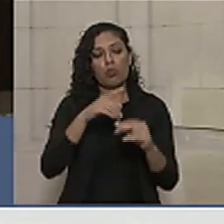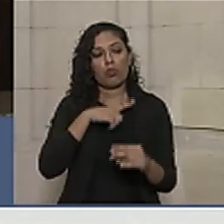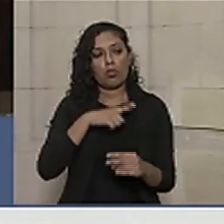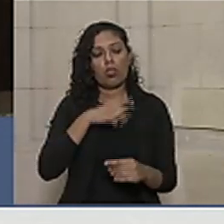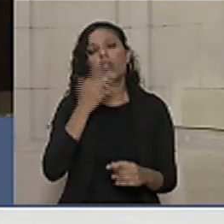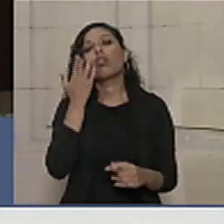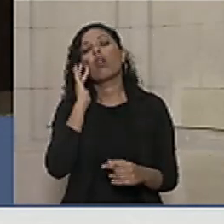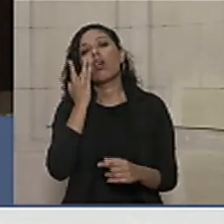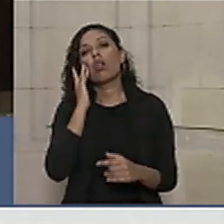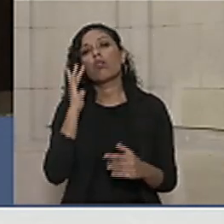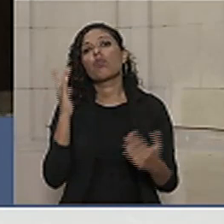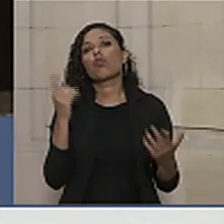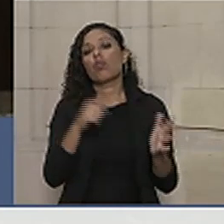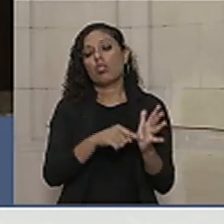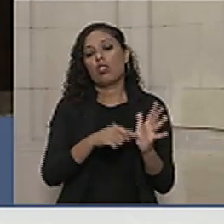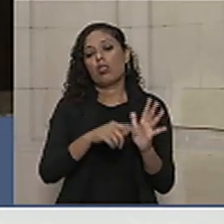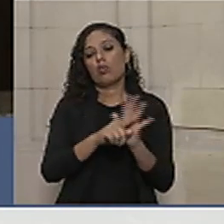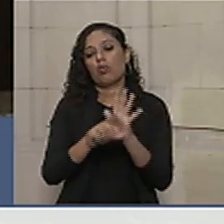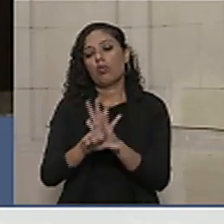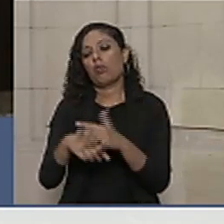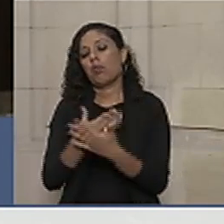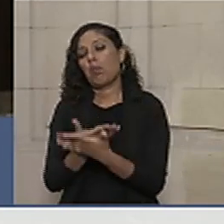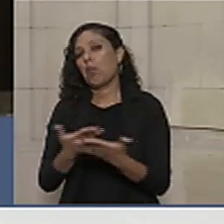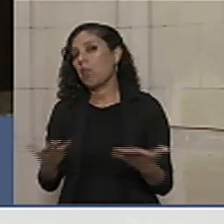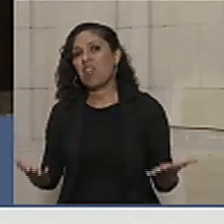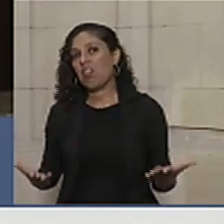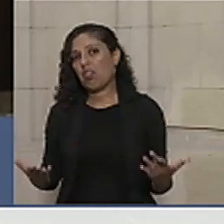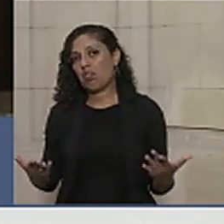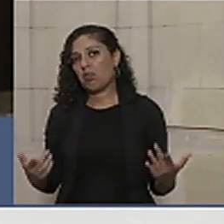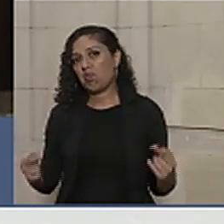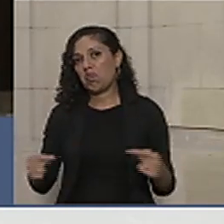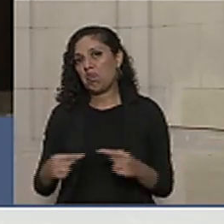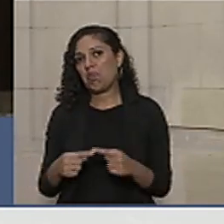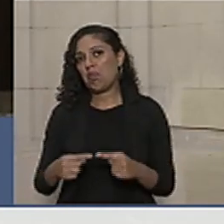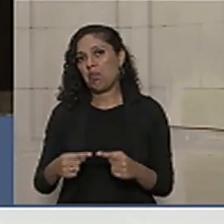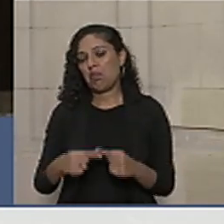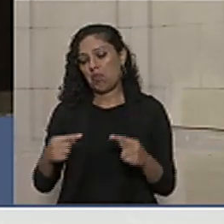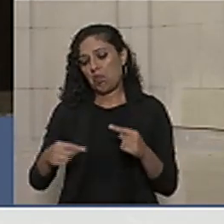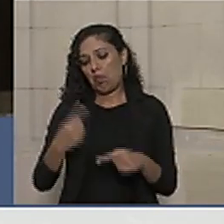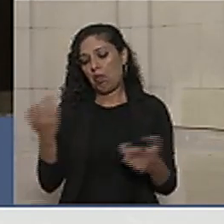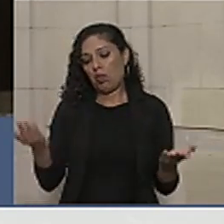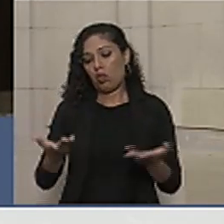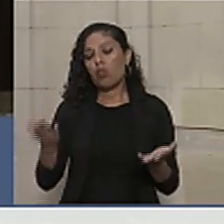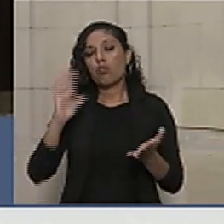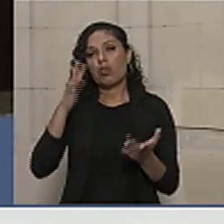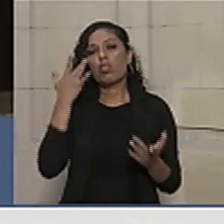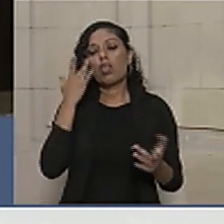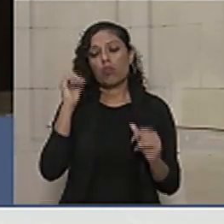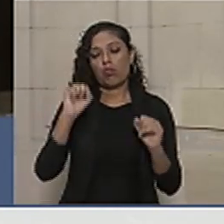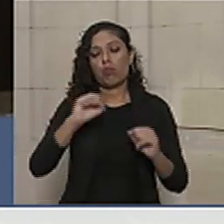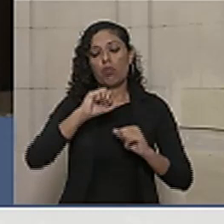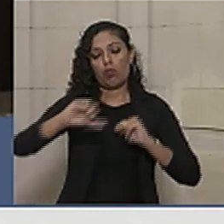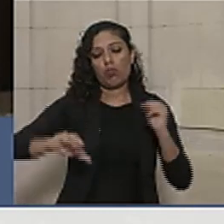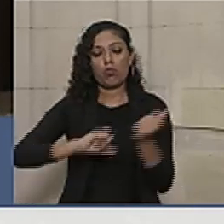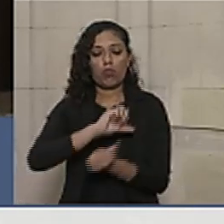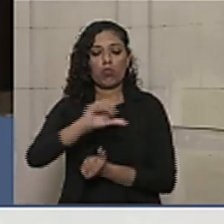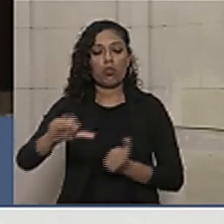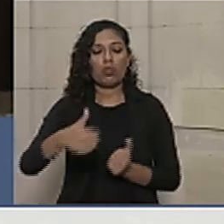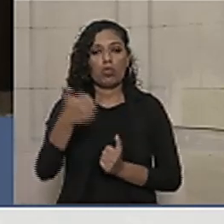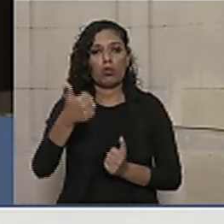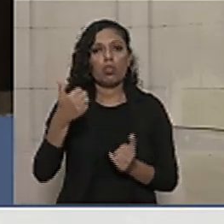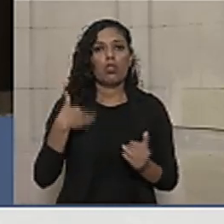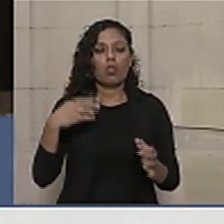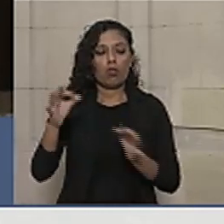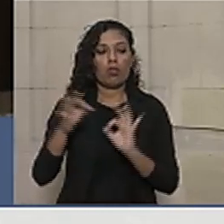isso. Eu acho que o projeto perde o sentido, porém eu acho que pode ser aprimorado. Eu devo